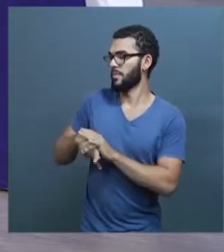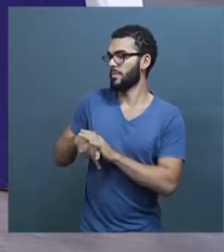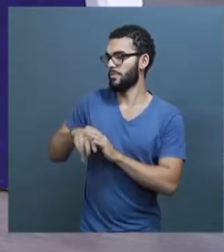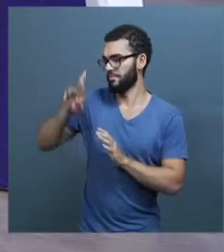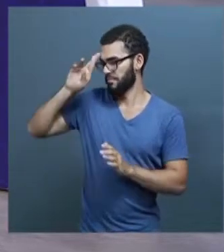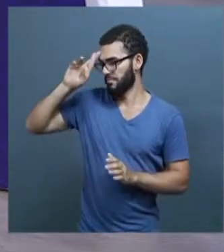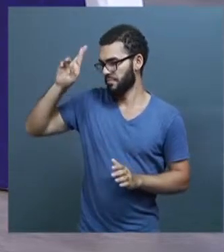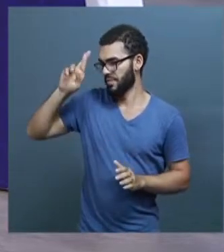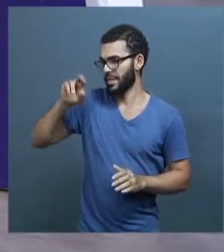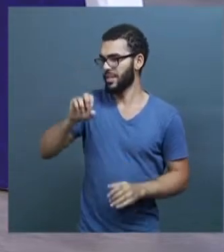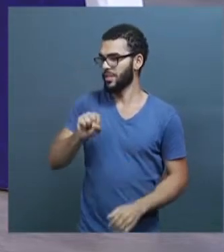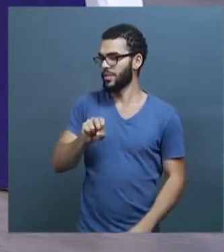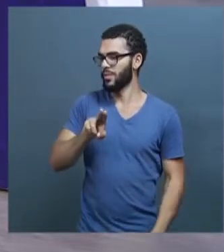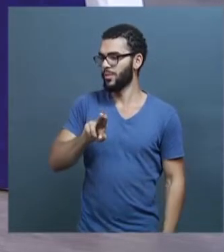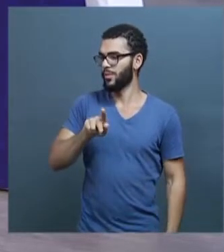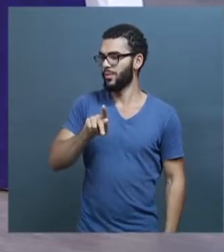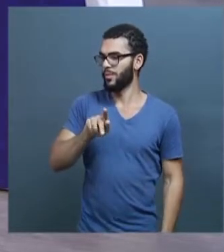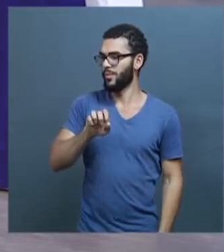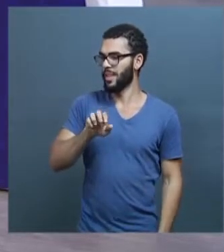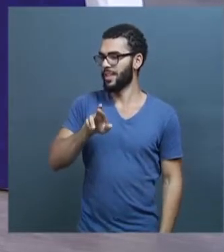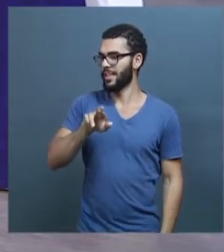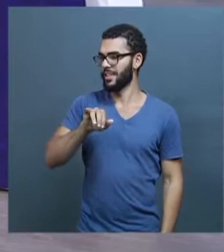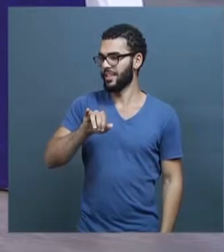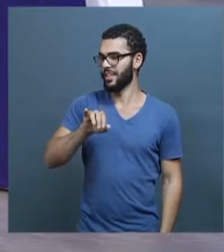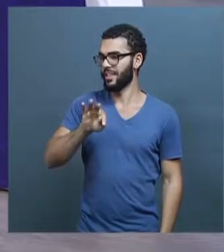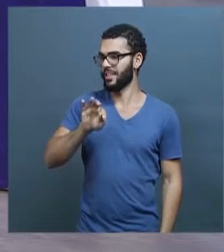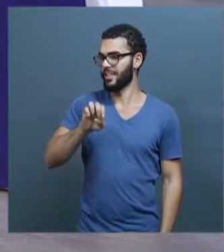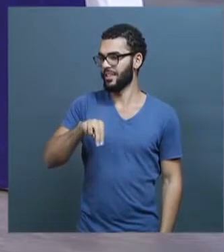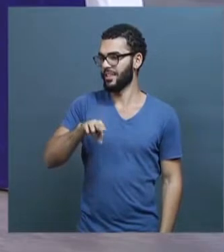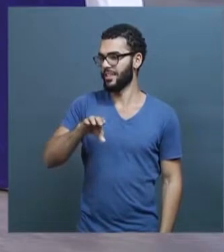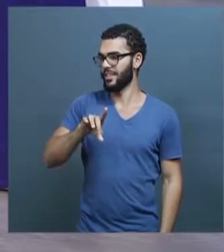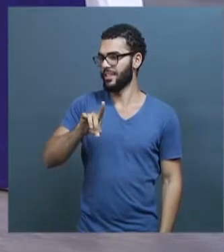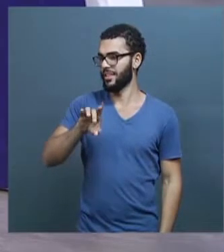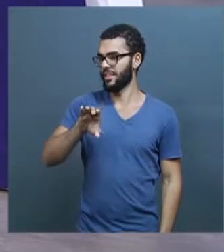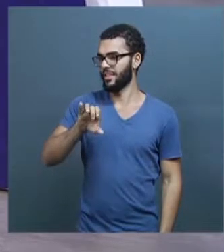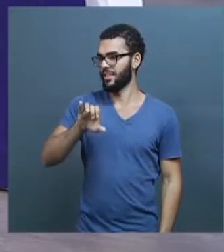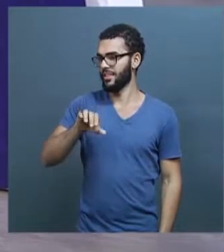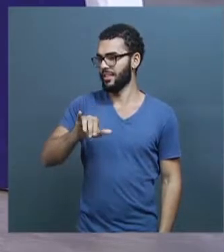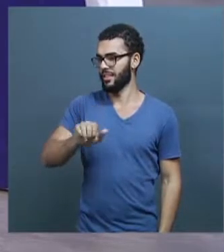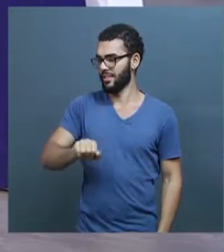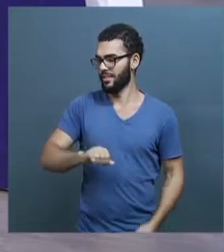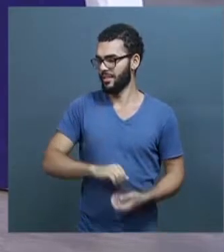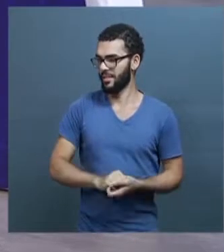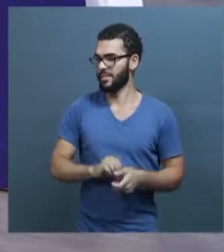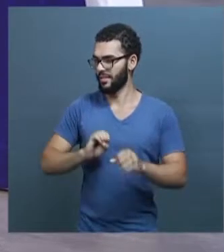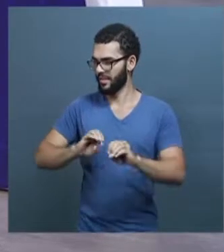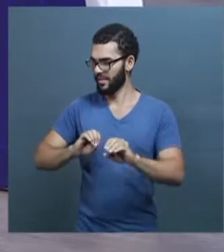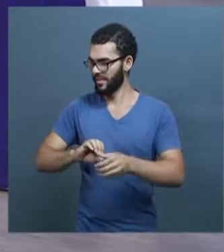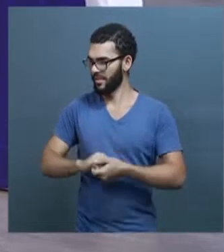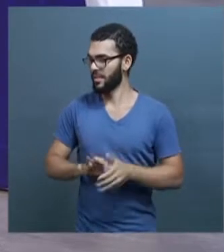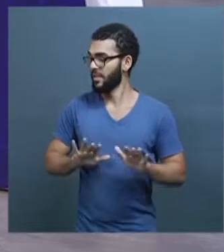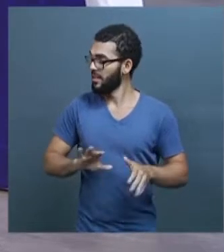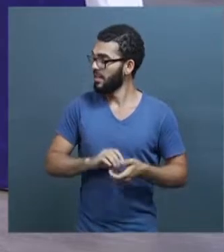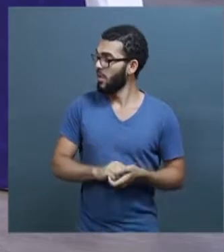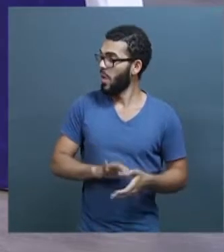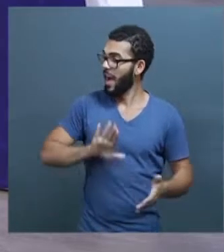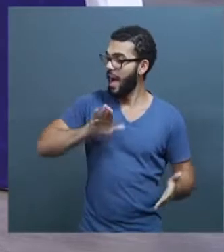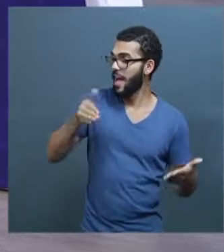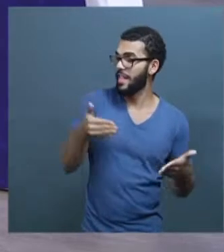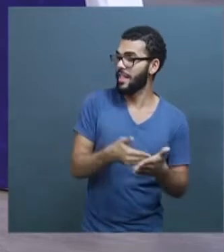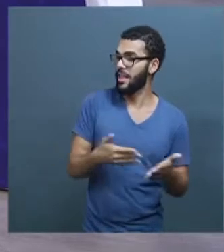Ensino. O Estado deu o prazo até hoje para que as instituições de ensino